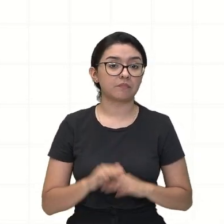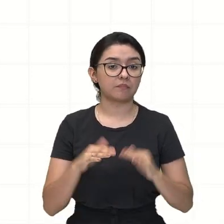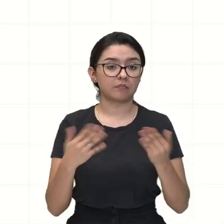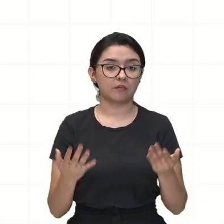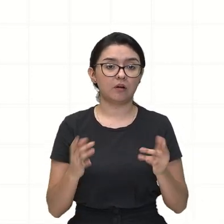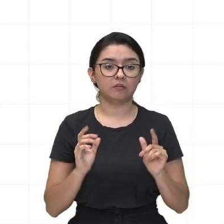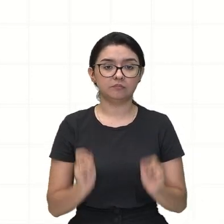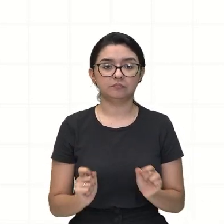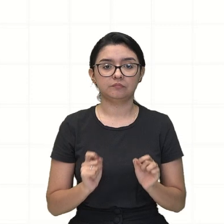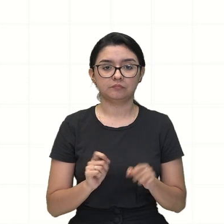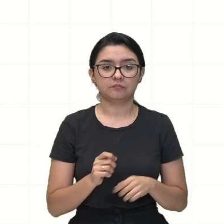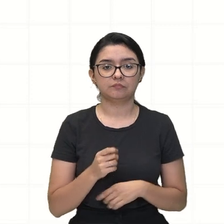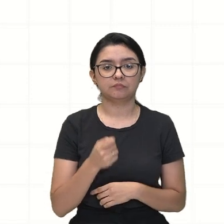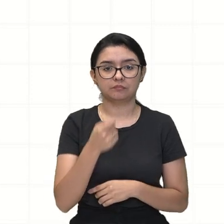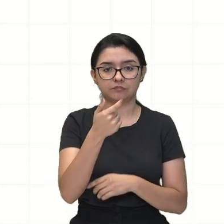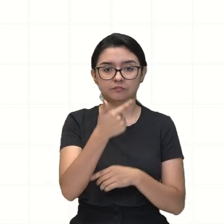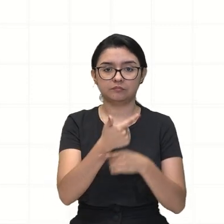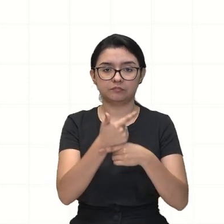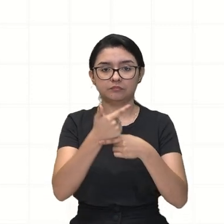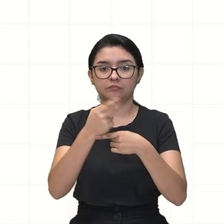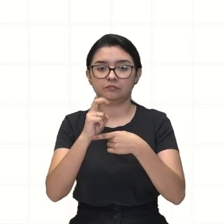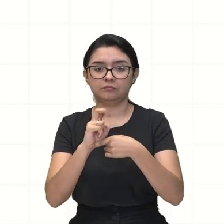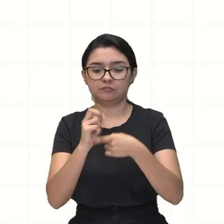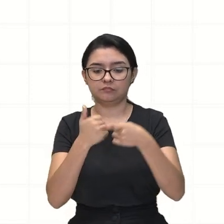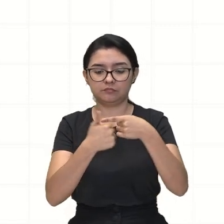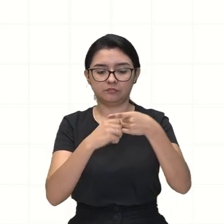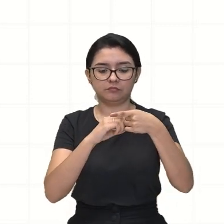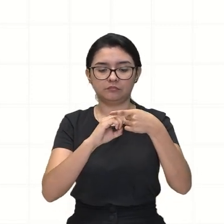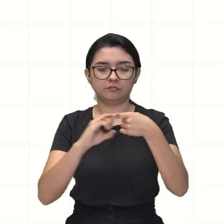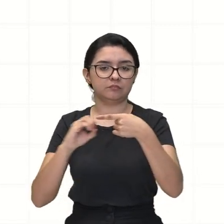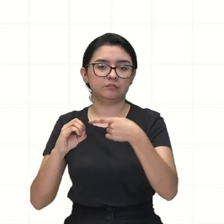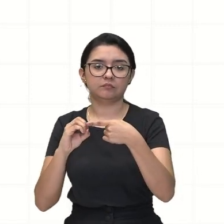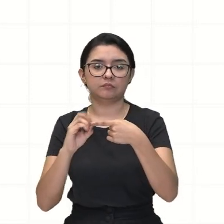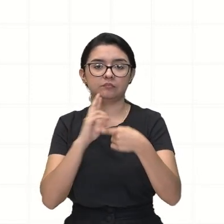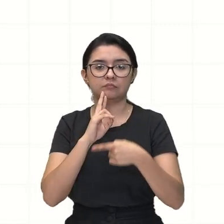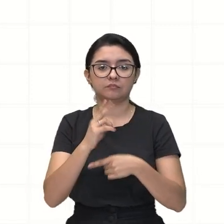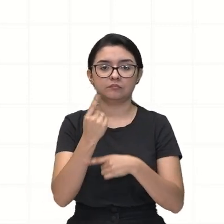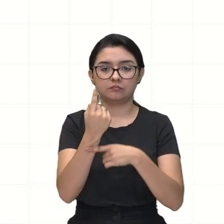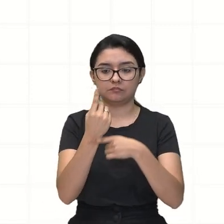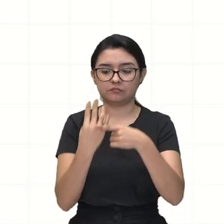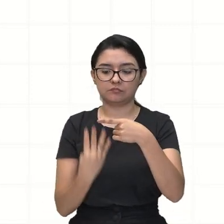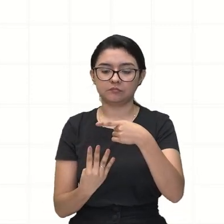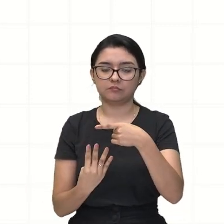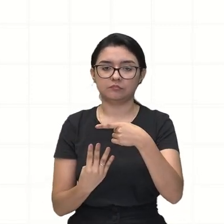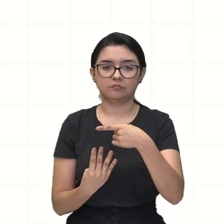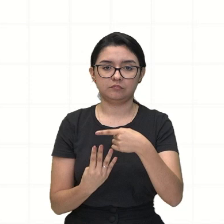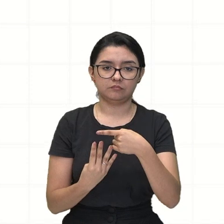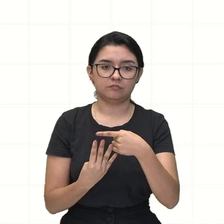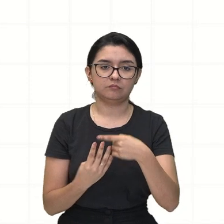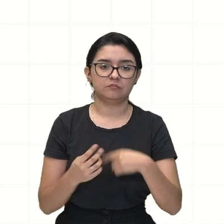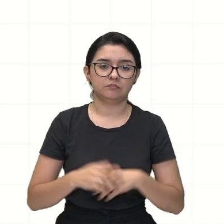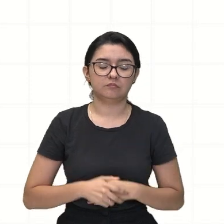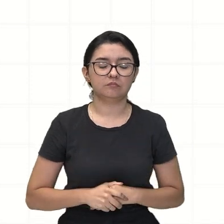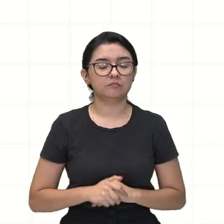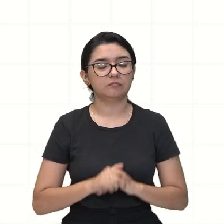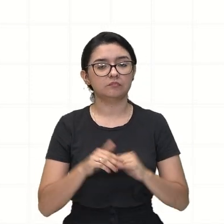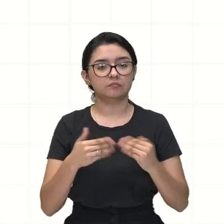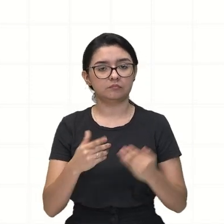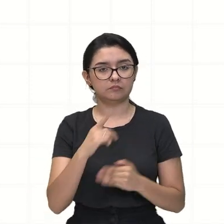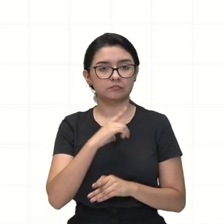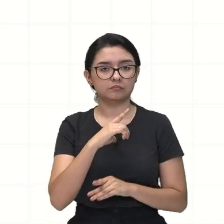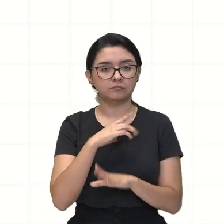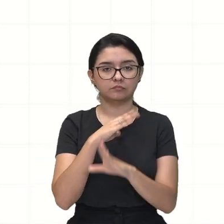Então, 25 centésimos é equivalente a quem? A 1/4. Ou seja, para se obter